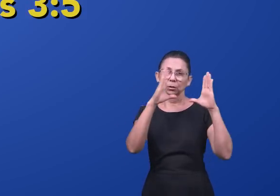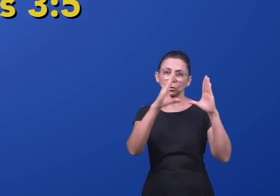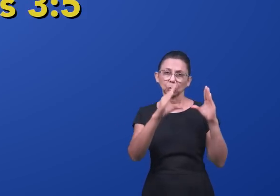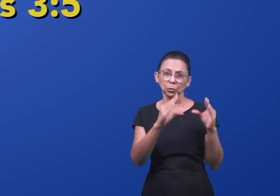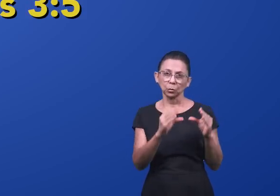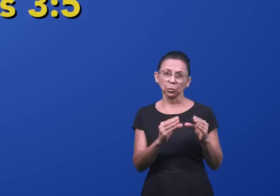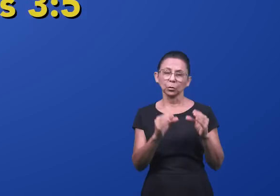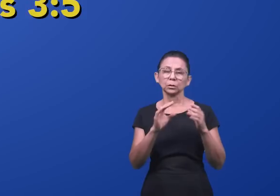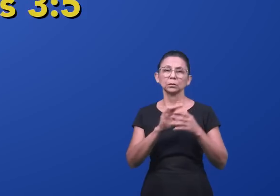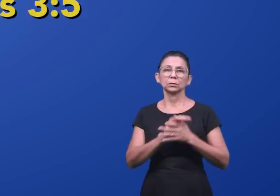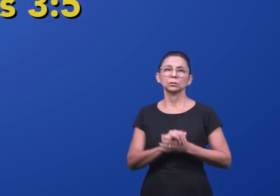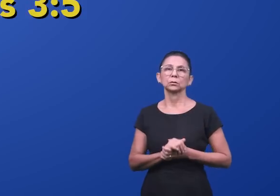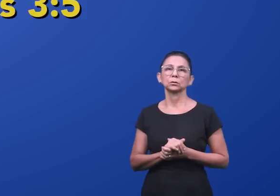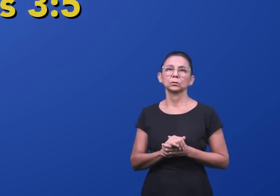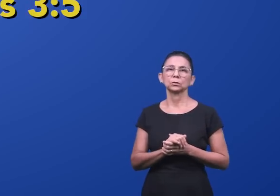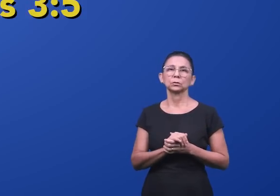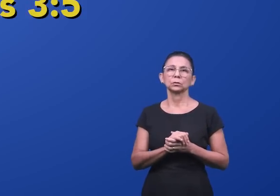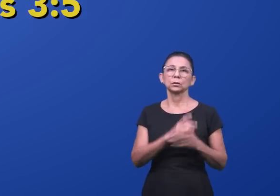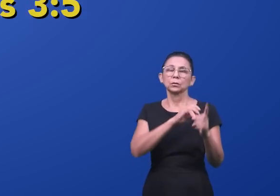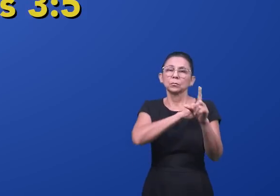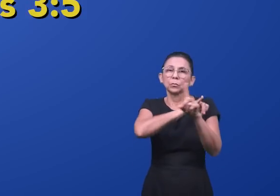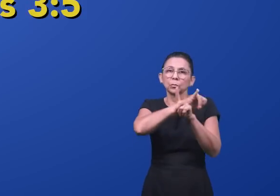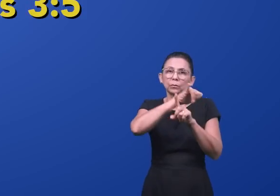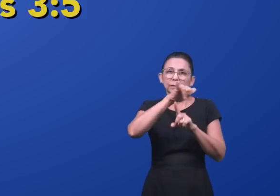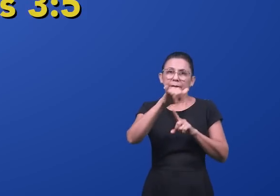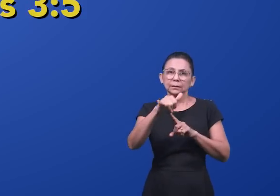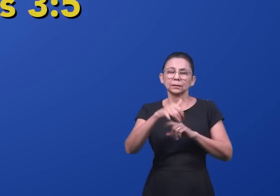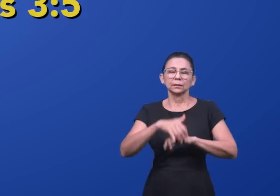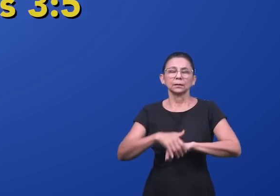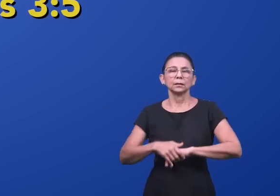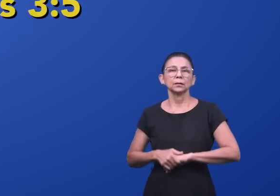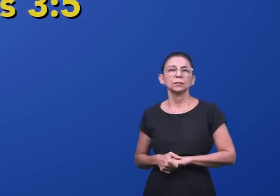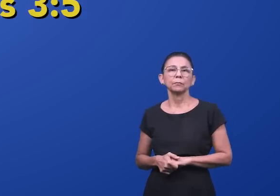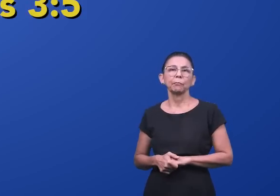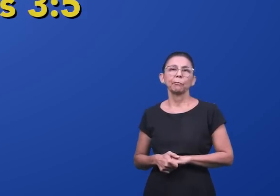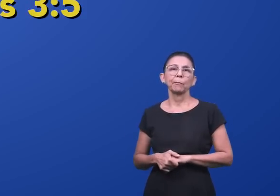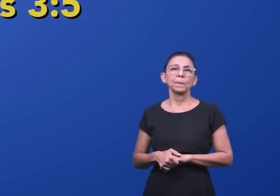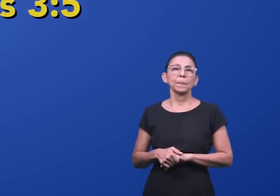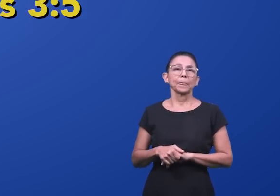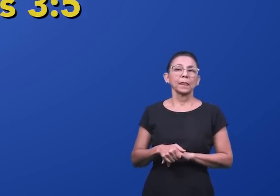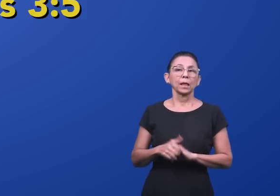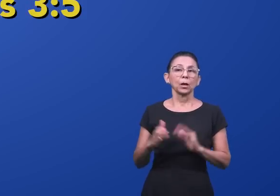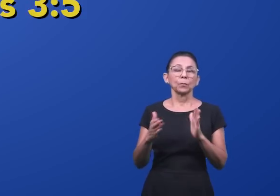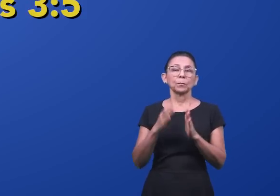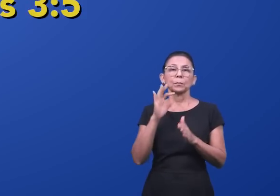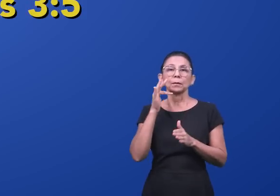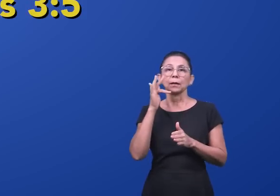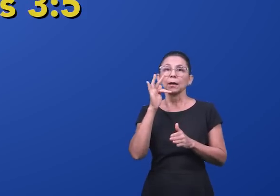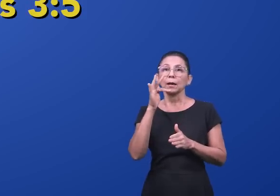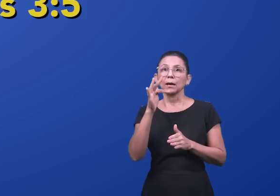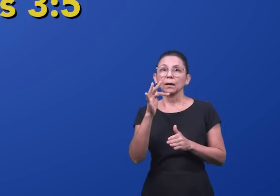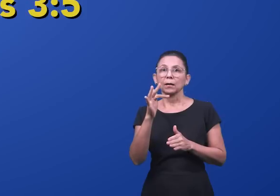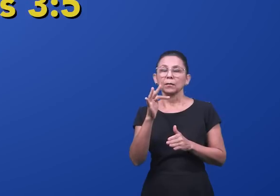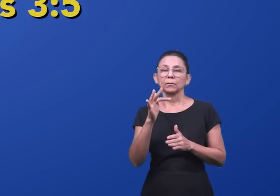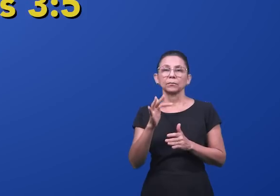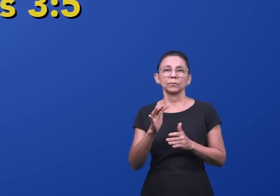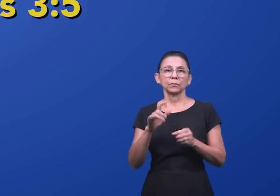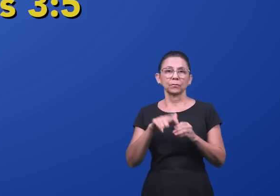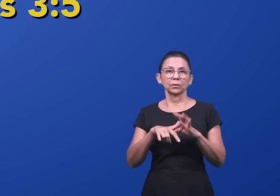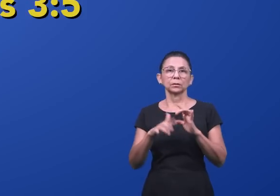da noite profética, o findar desse dia, que é o período do